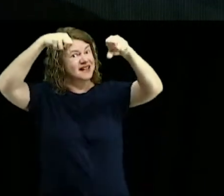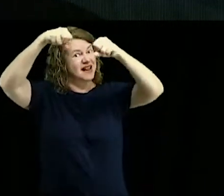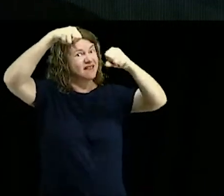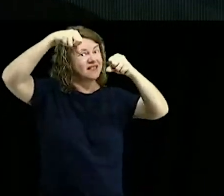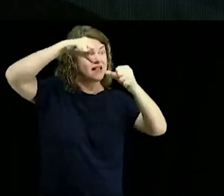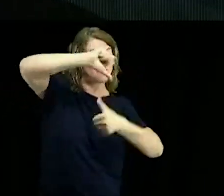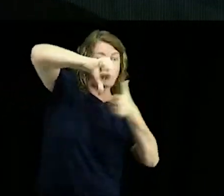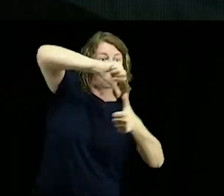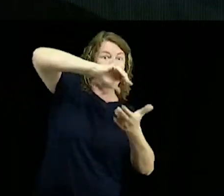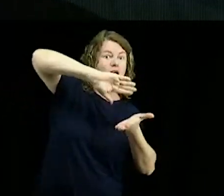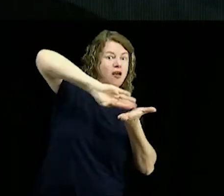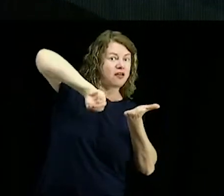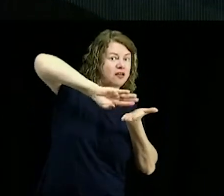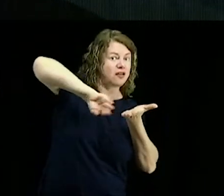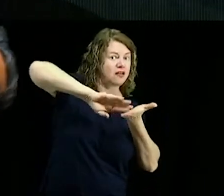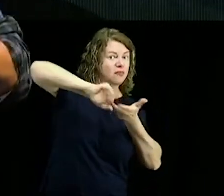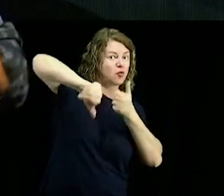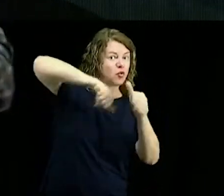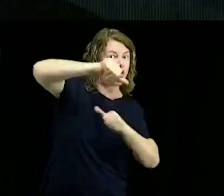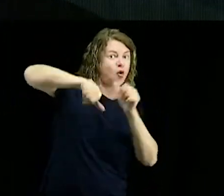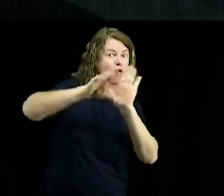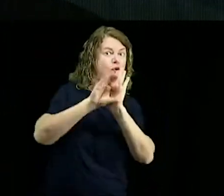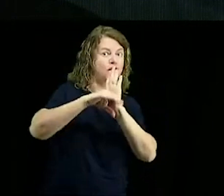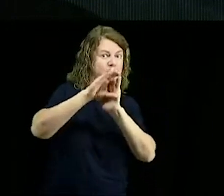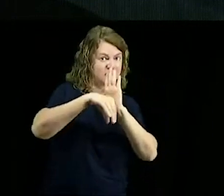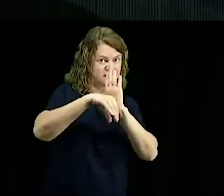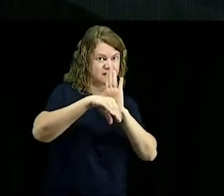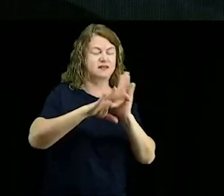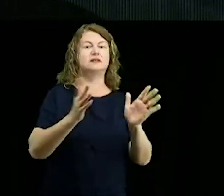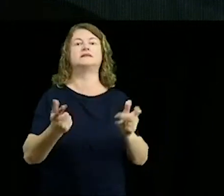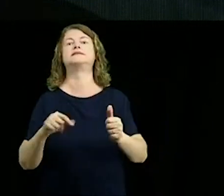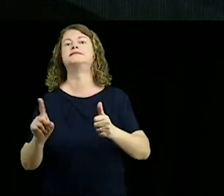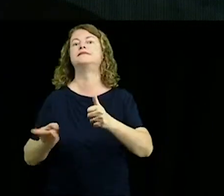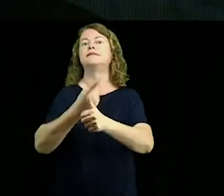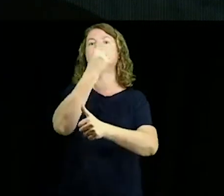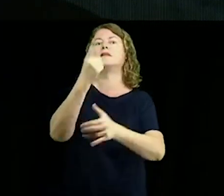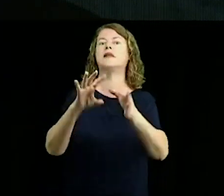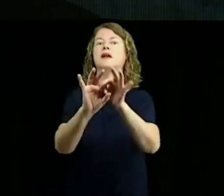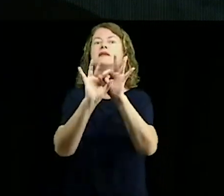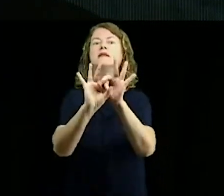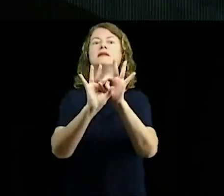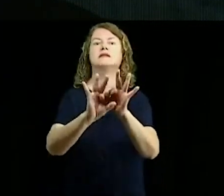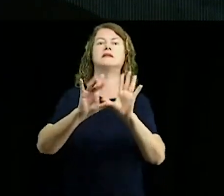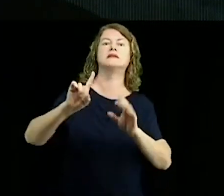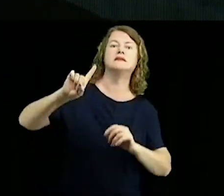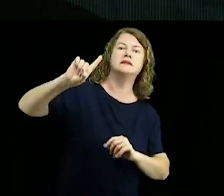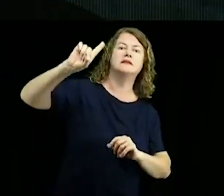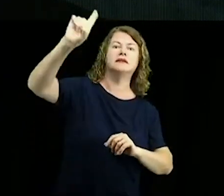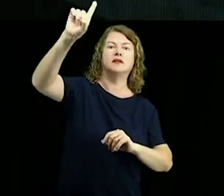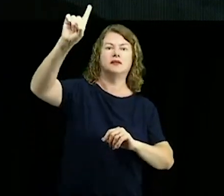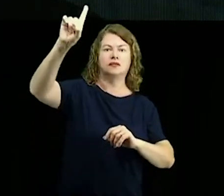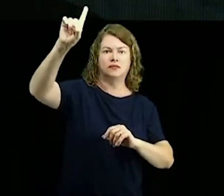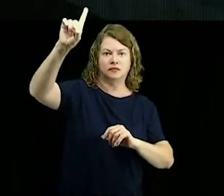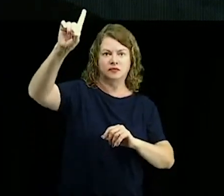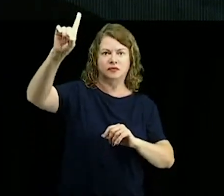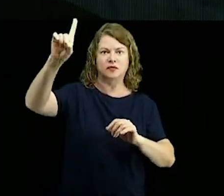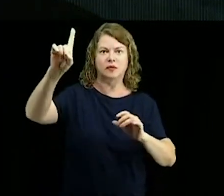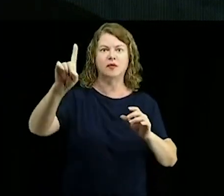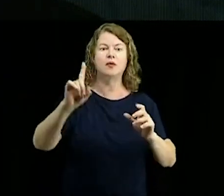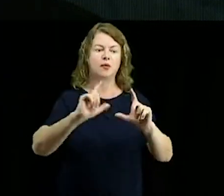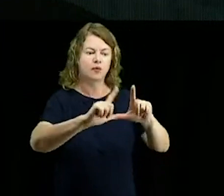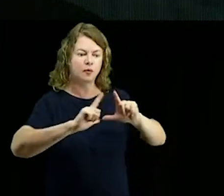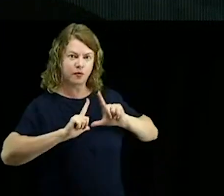o pão, dá o vinho. A primeira aliança de Deus com Israel é a aliança do cordeiro. O cordeiro, ele